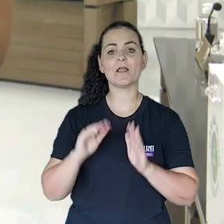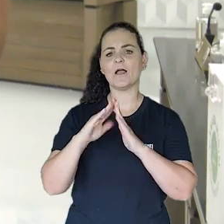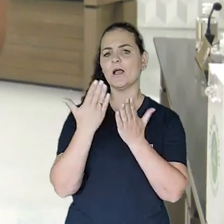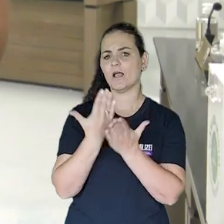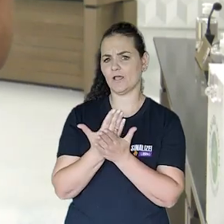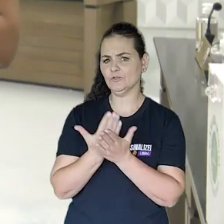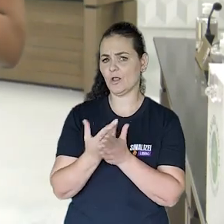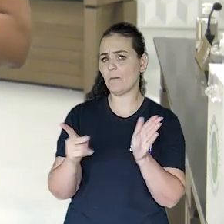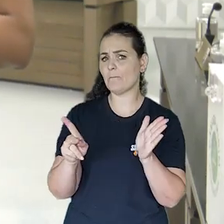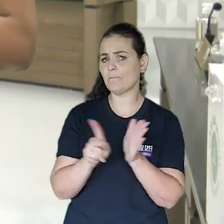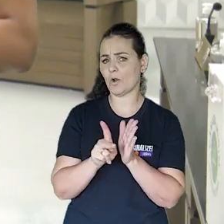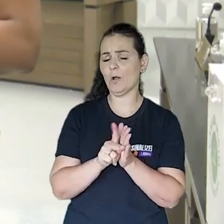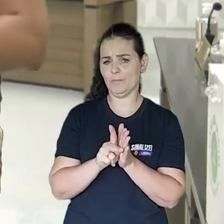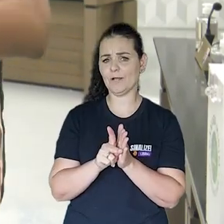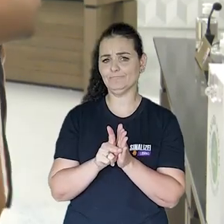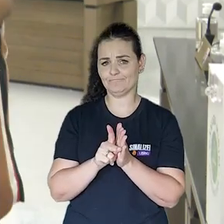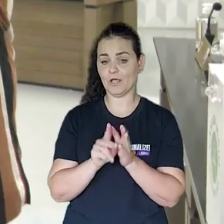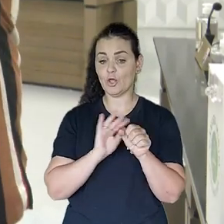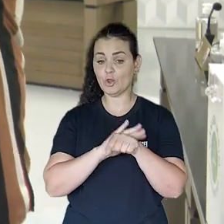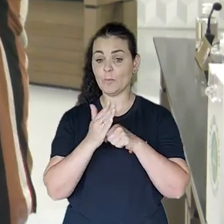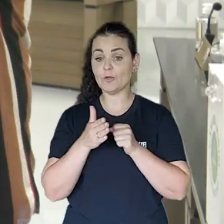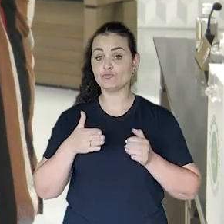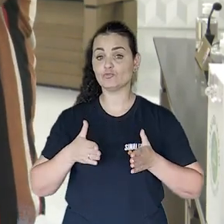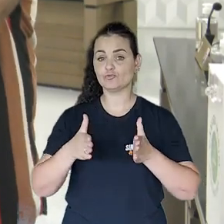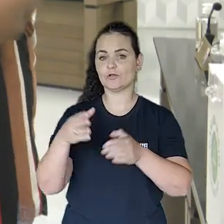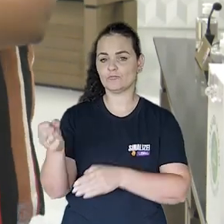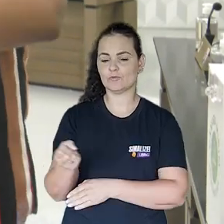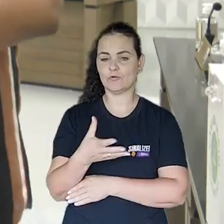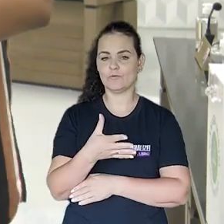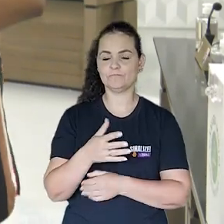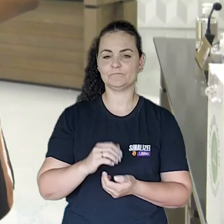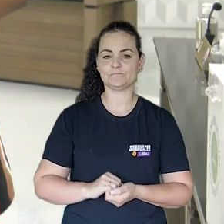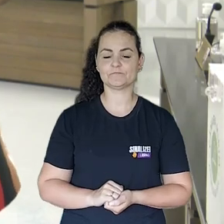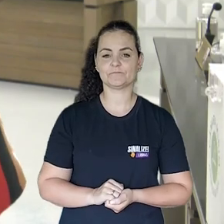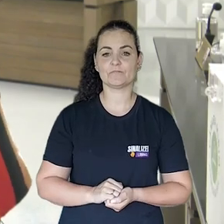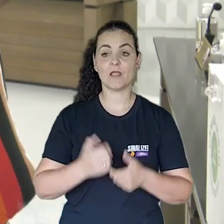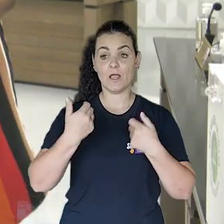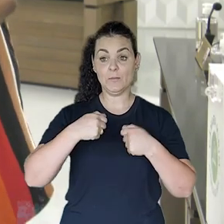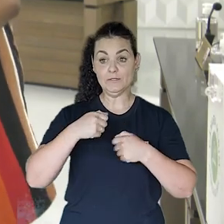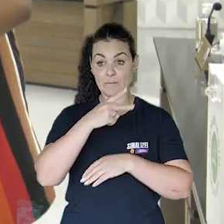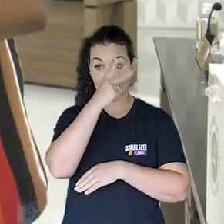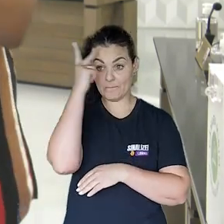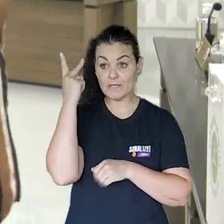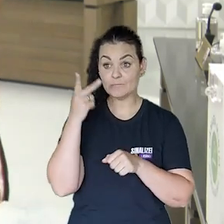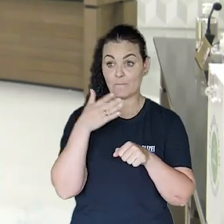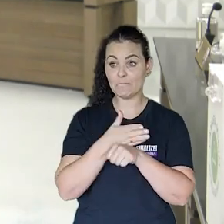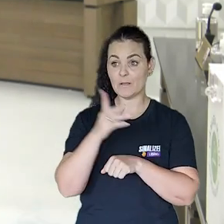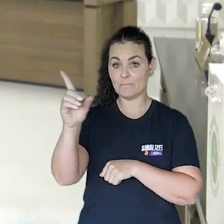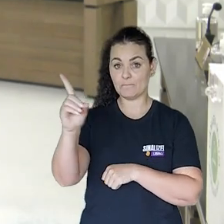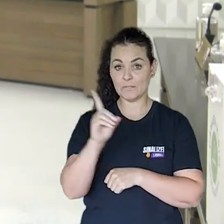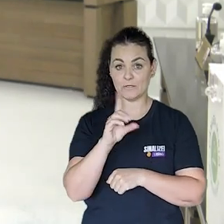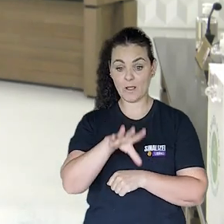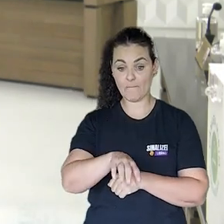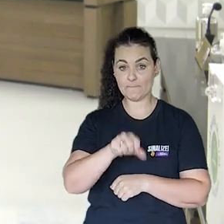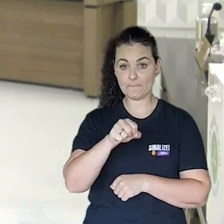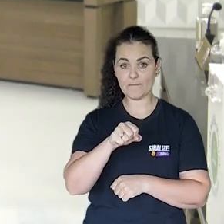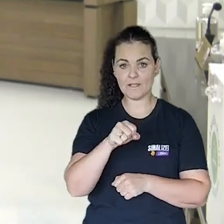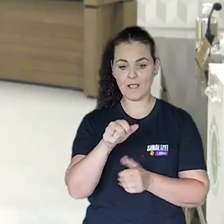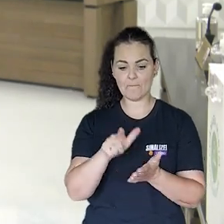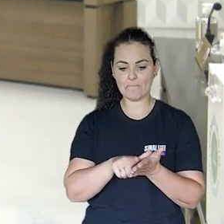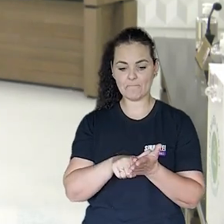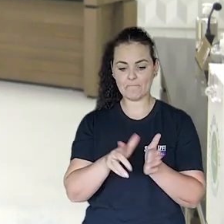Precisamos de mais um participante, então, para retirar aqui de dentro da urna. Vamos sacudir, Joel? Isso.